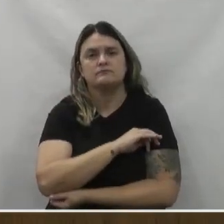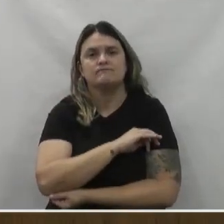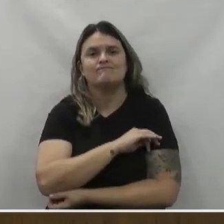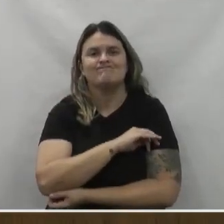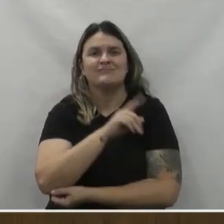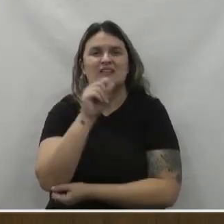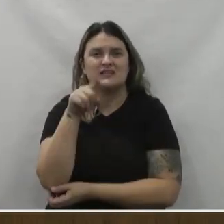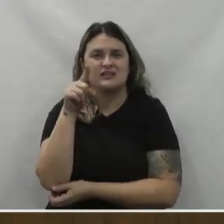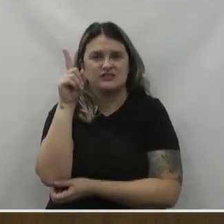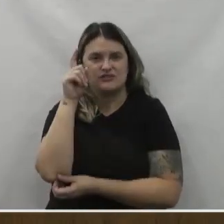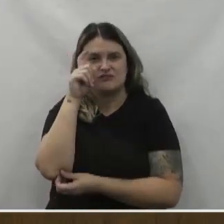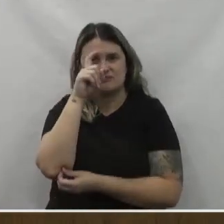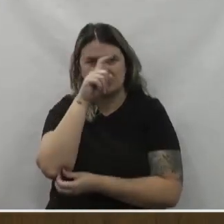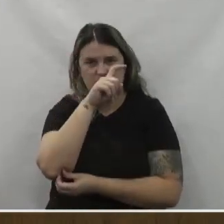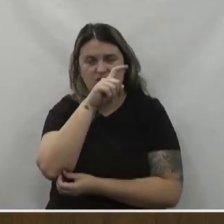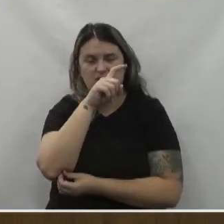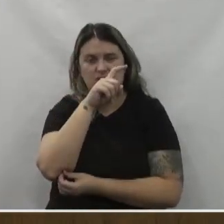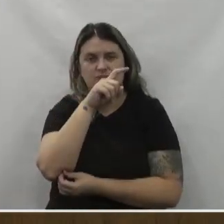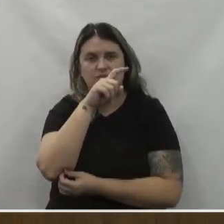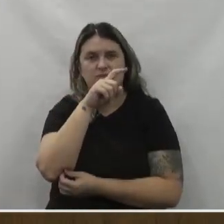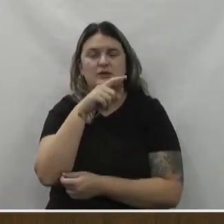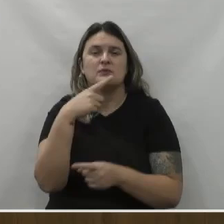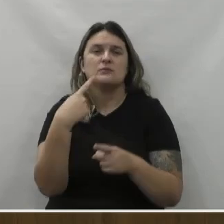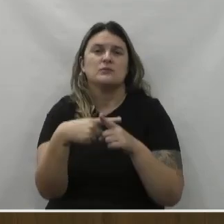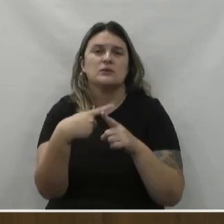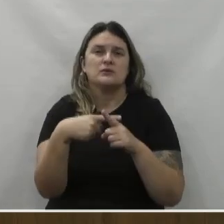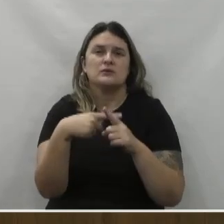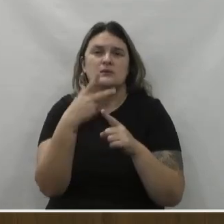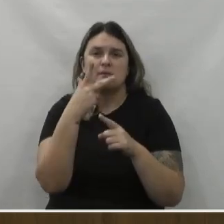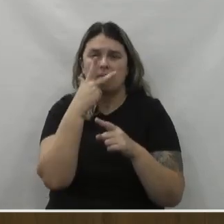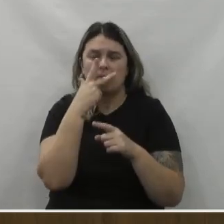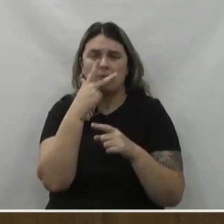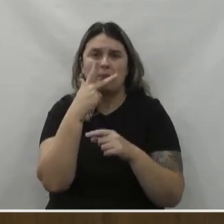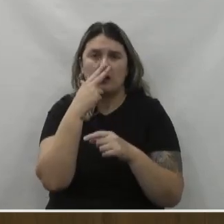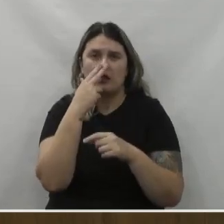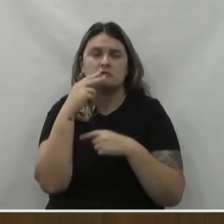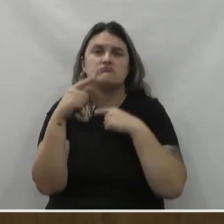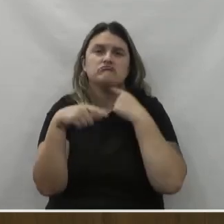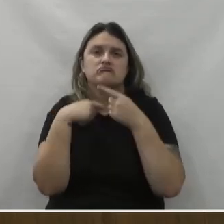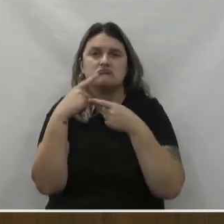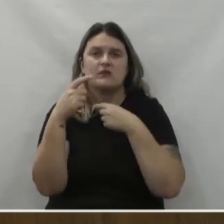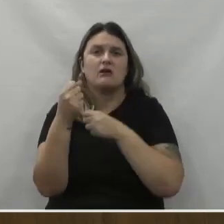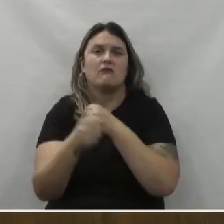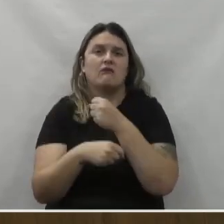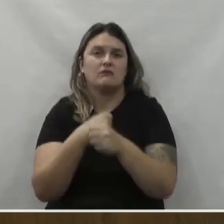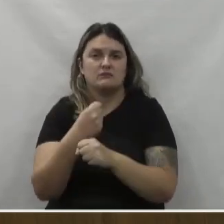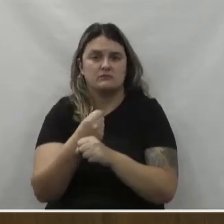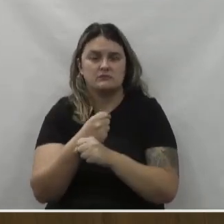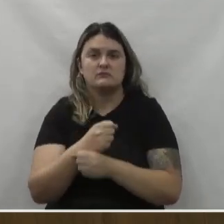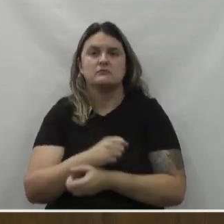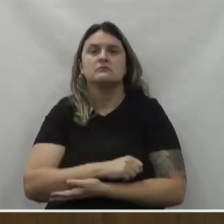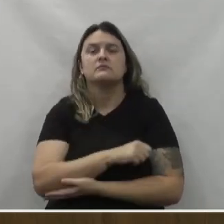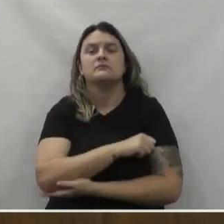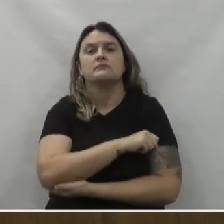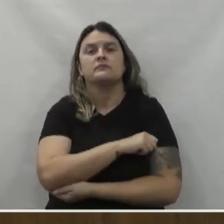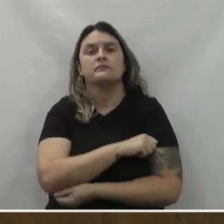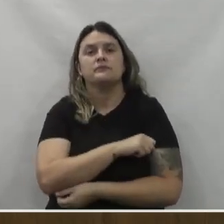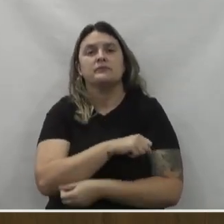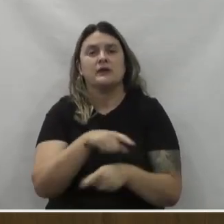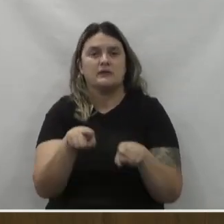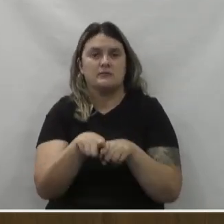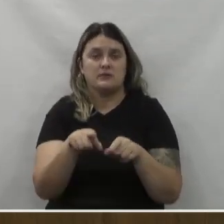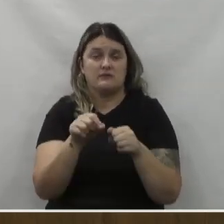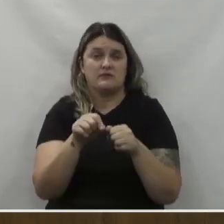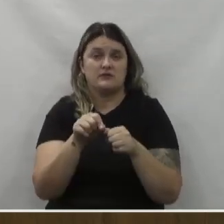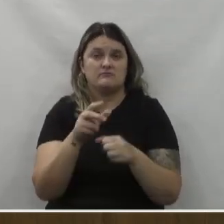é complicada essa situação, que vem se estendendo aí por muitos anos. Também teve aquela matéria